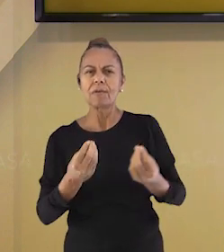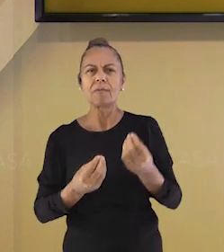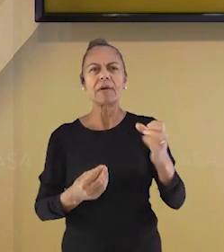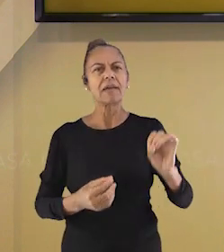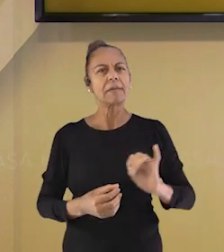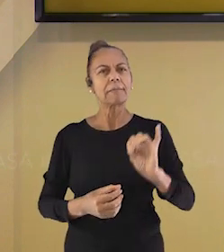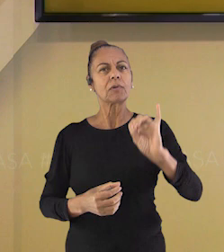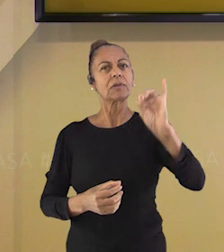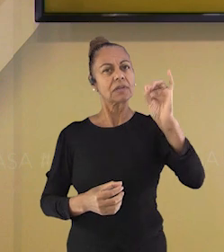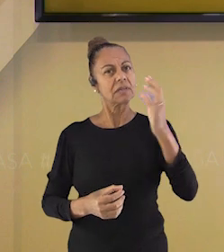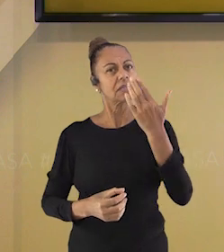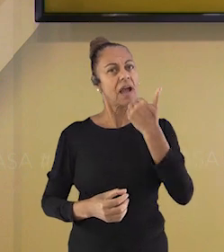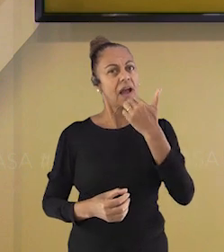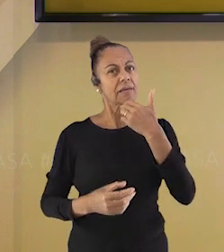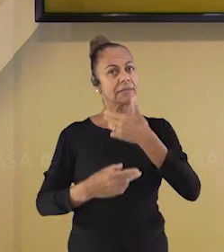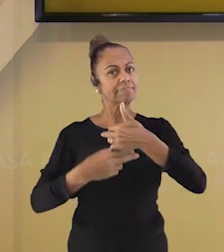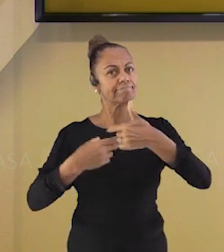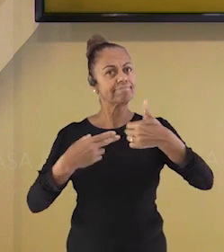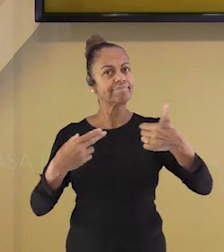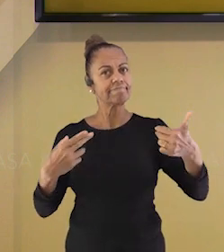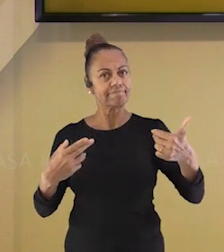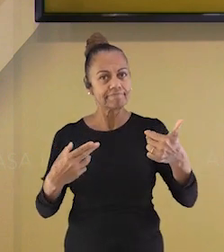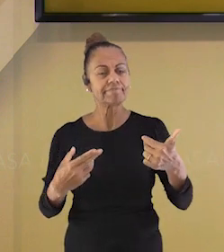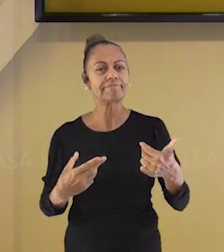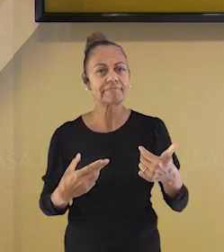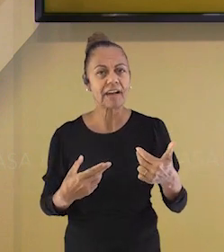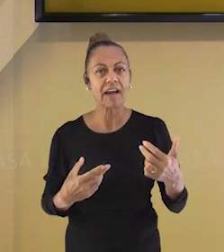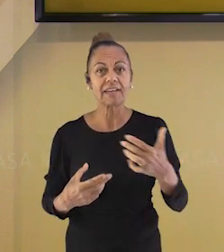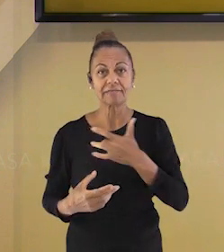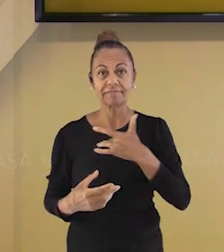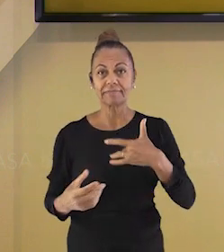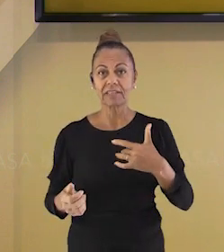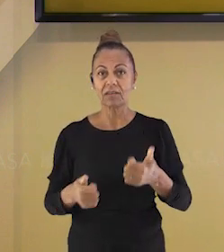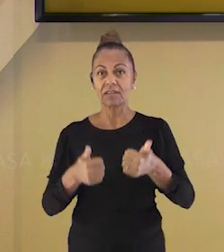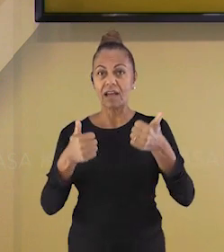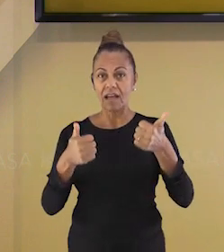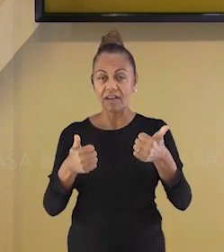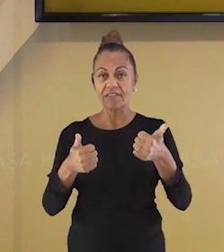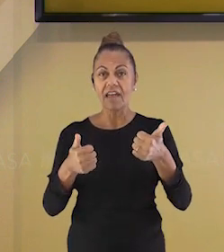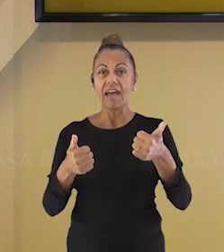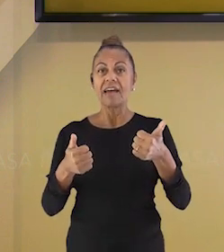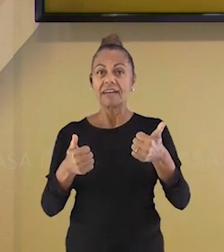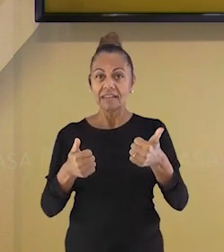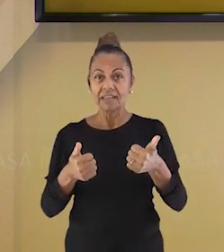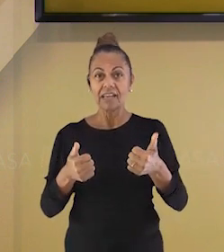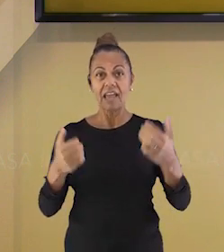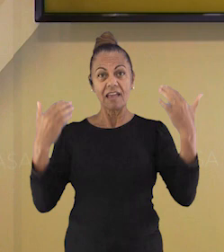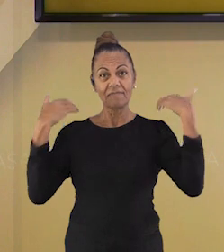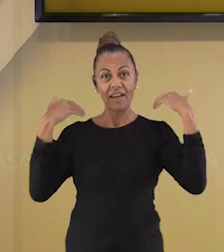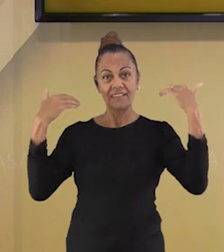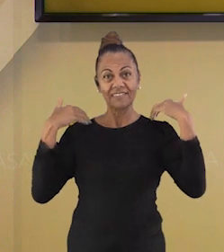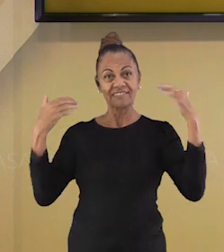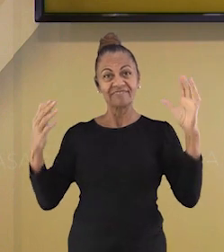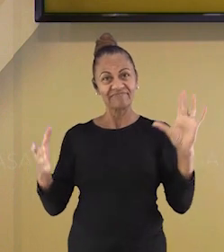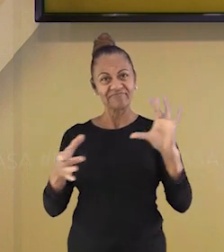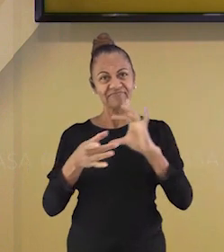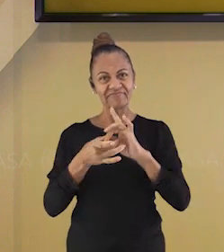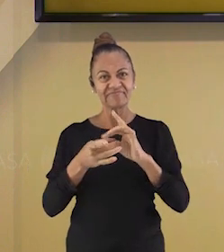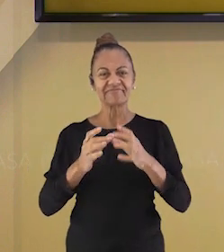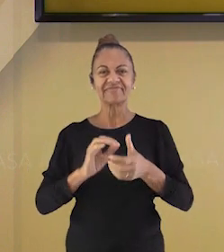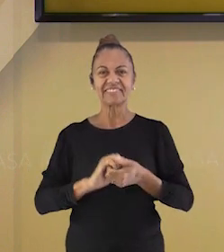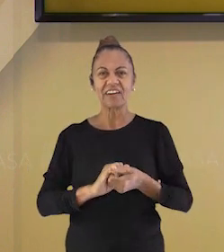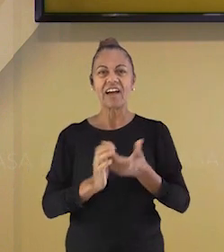necessário que se discuta sobre a importância de se ter uma alimentação saudável, em concordância com práticas de